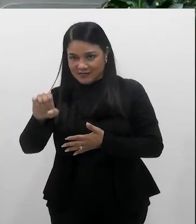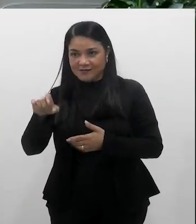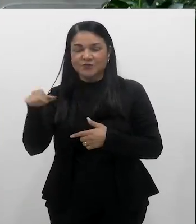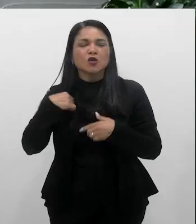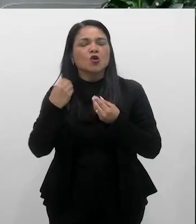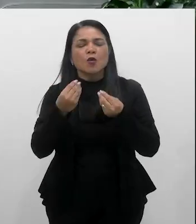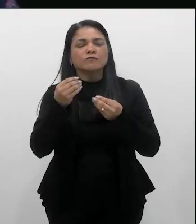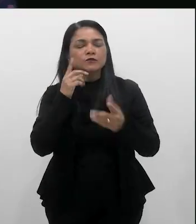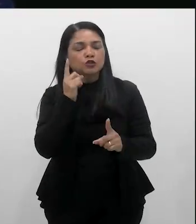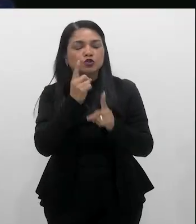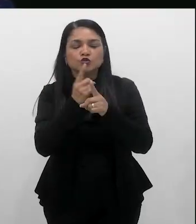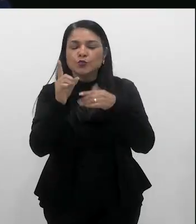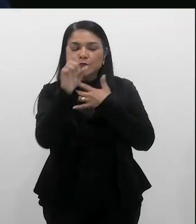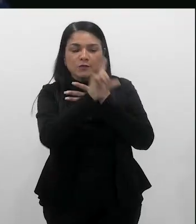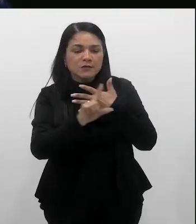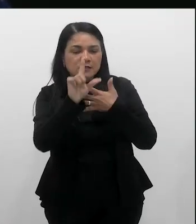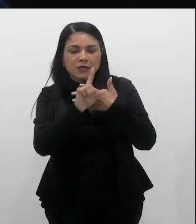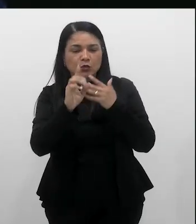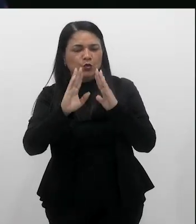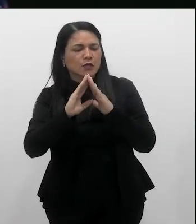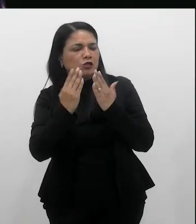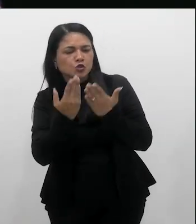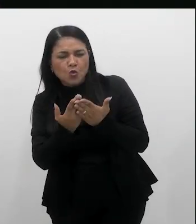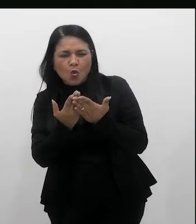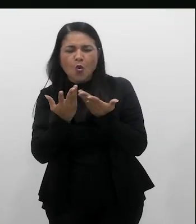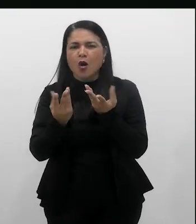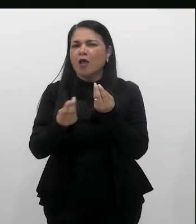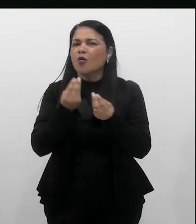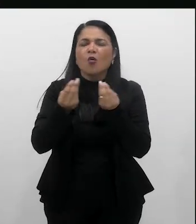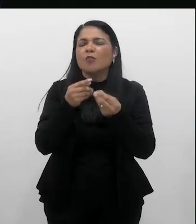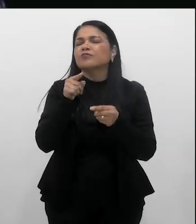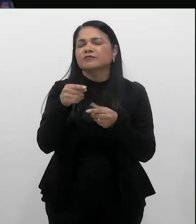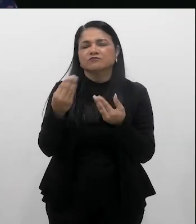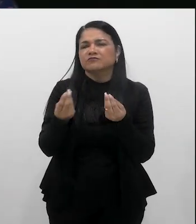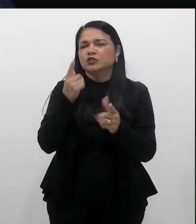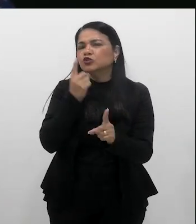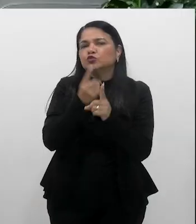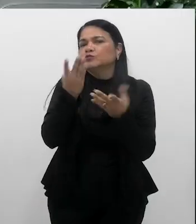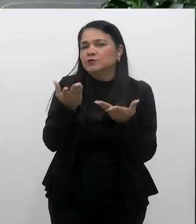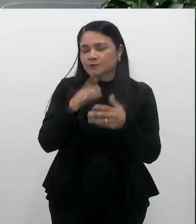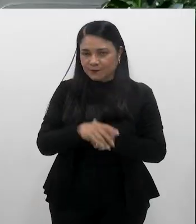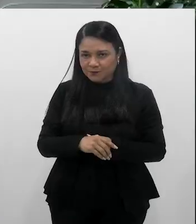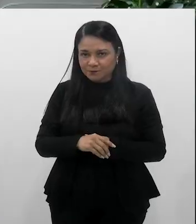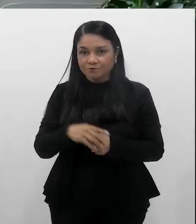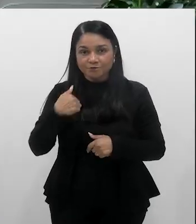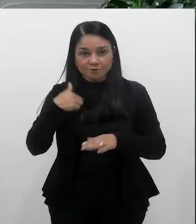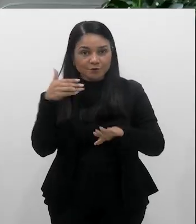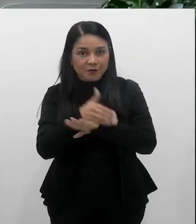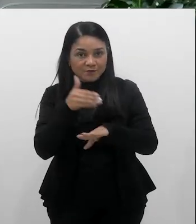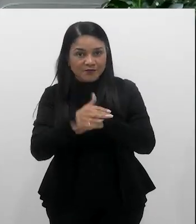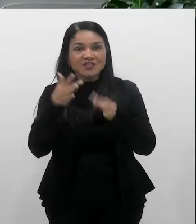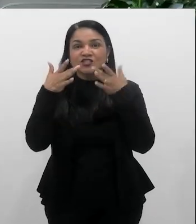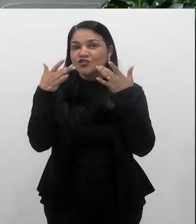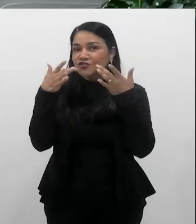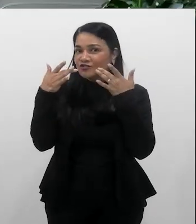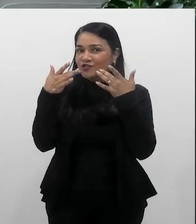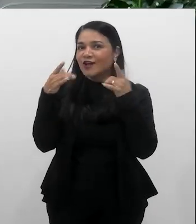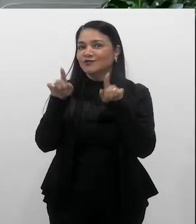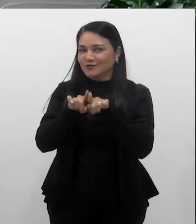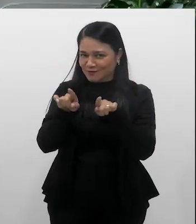na escola? De que maneira foi chegando a literatura mais propriamente dita para você? Dita porque eu participava do teatro